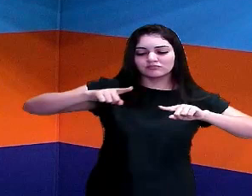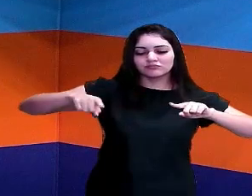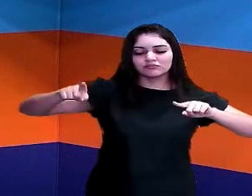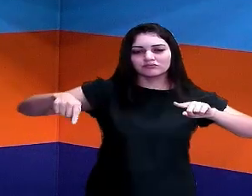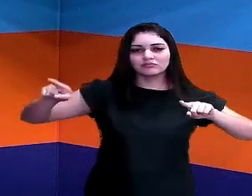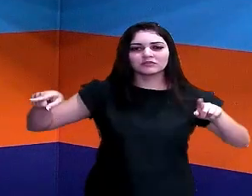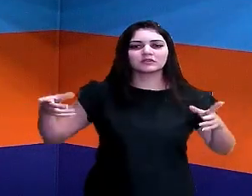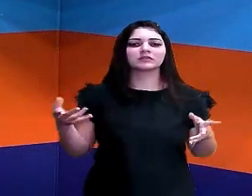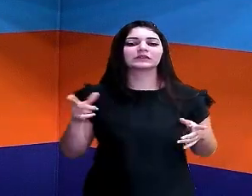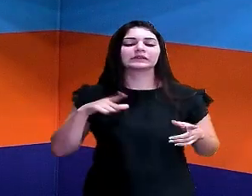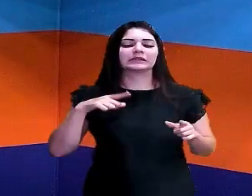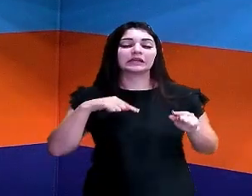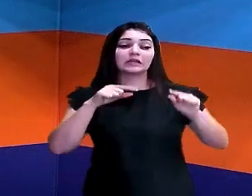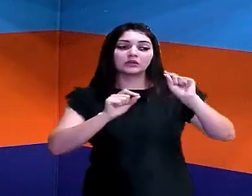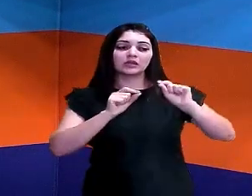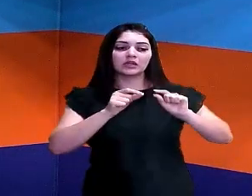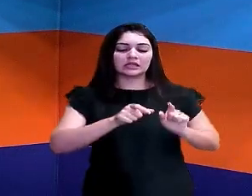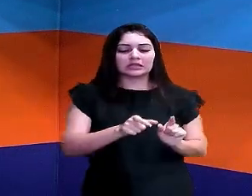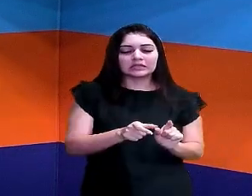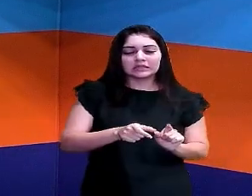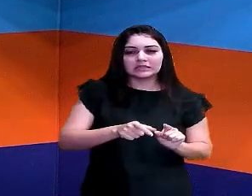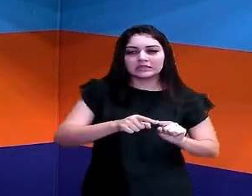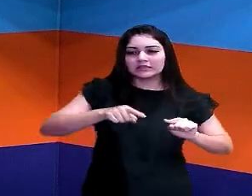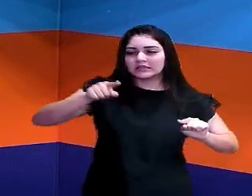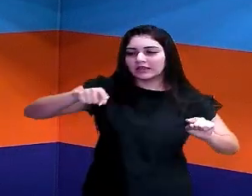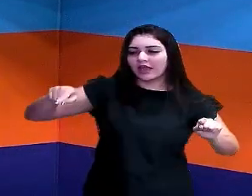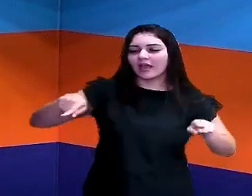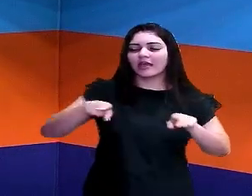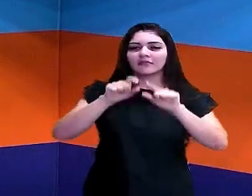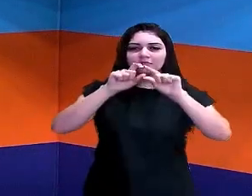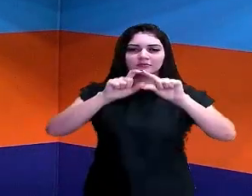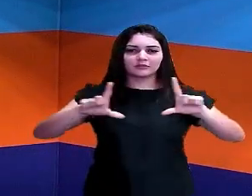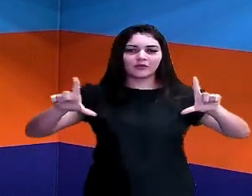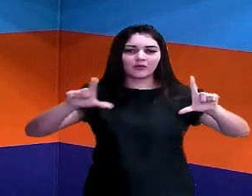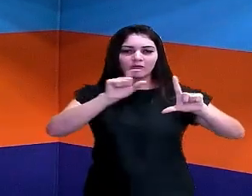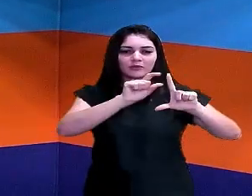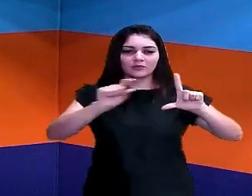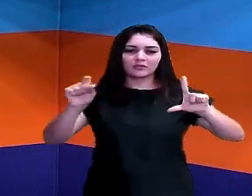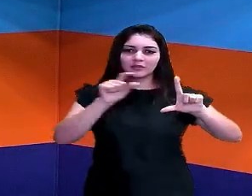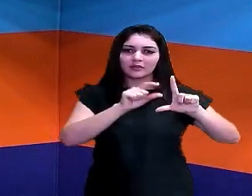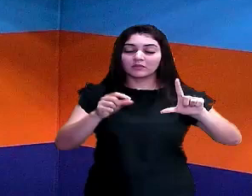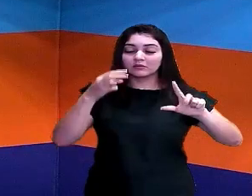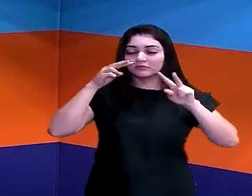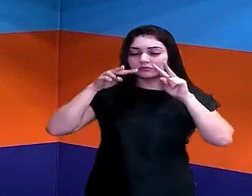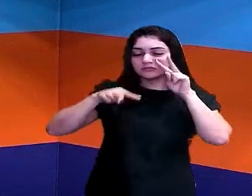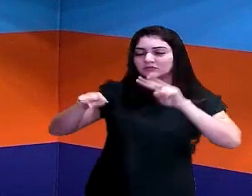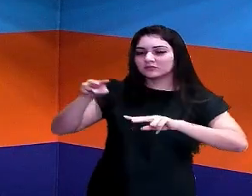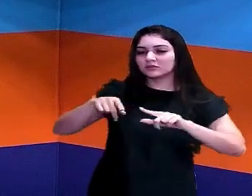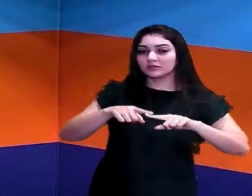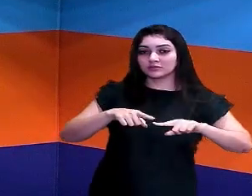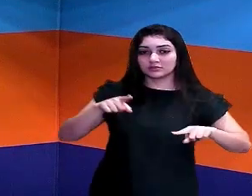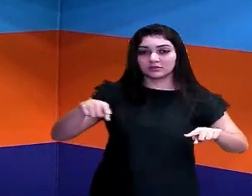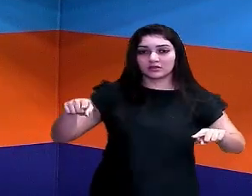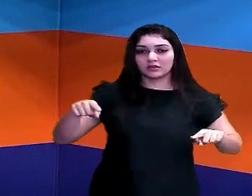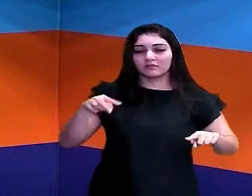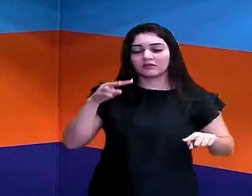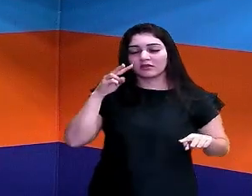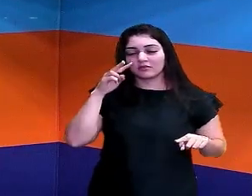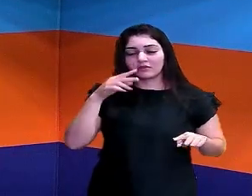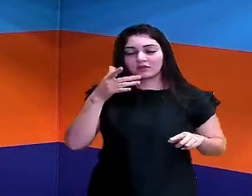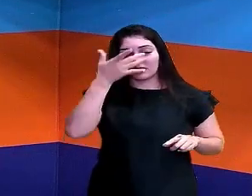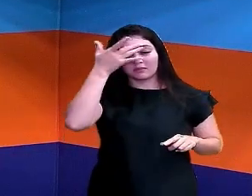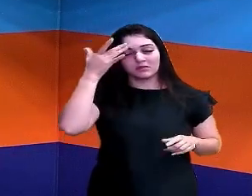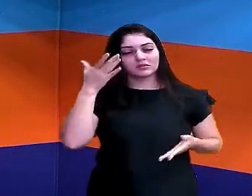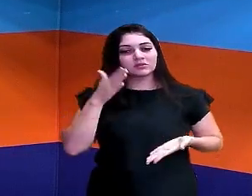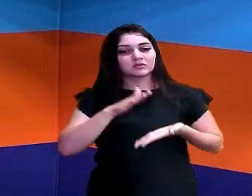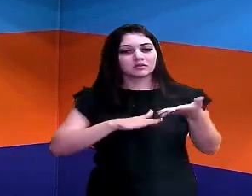de gráficos, de tabelas? Então é isso aí que a gente vai fazer. Observe o gráfico e veja o número de turistas que visitaram o litoral durante